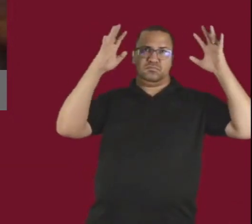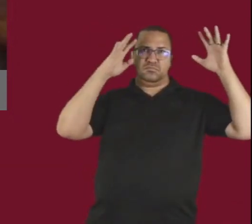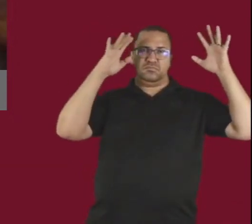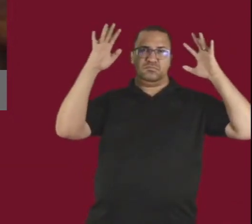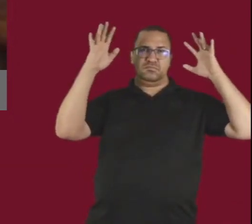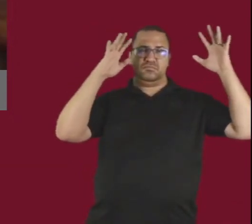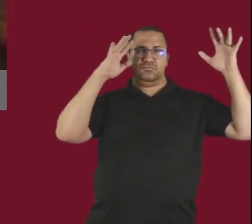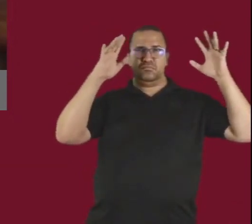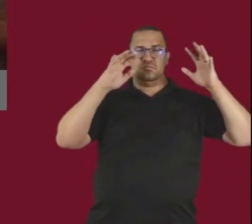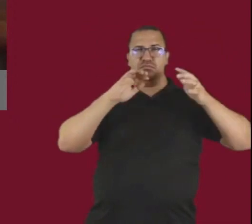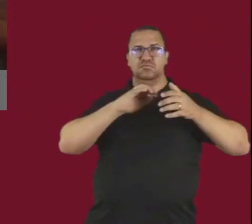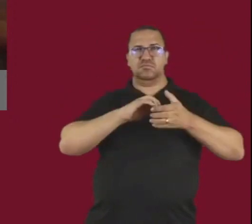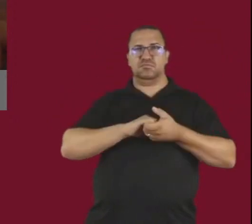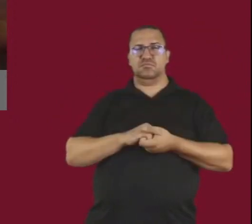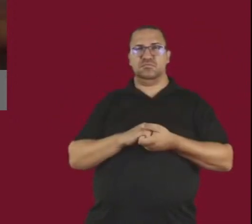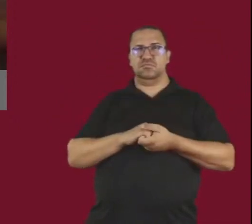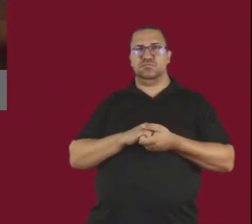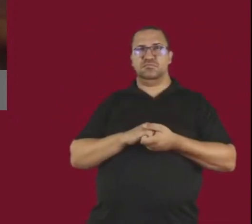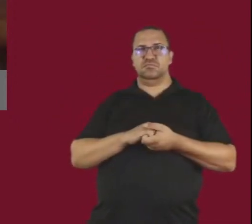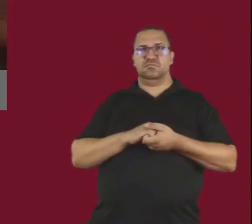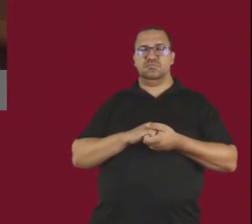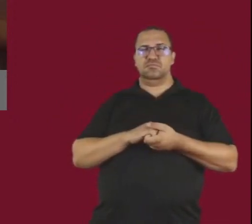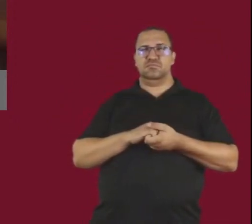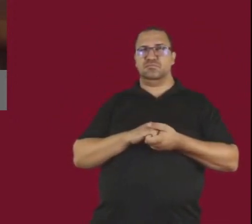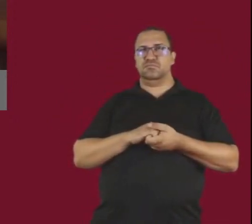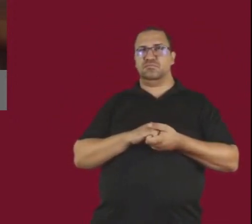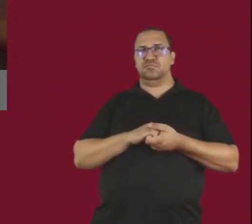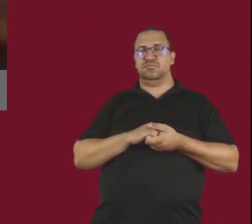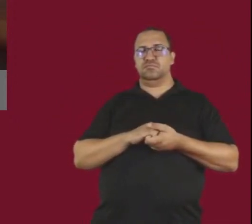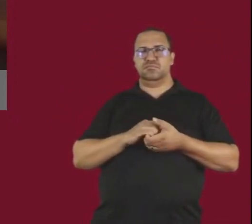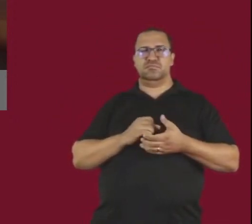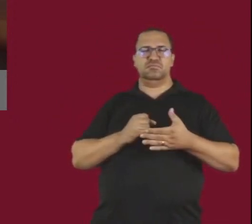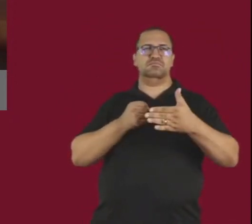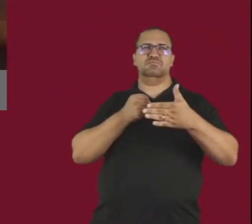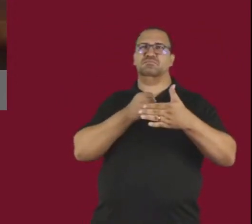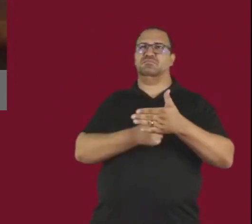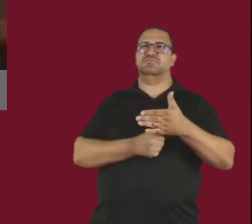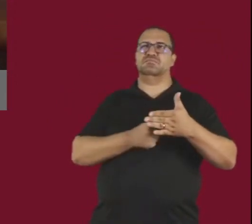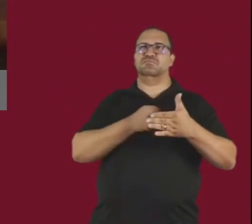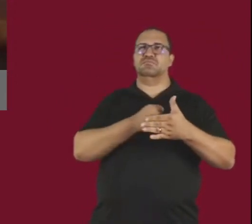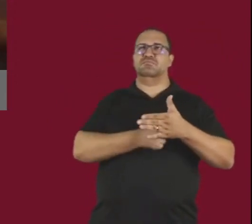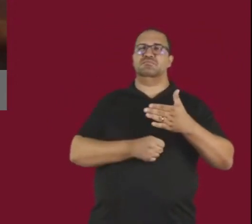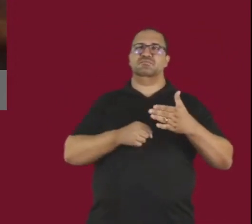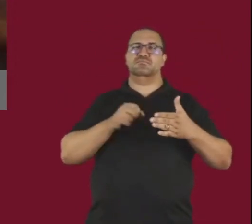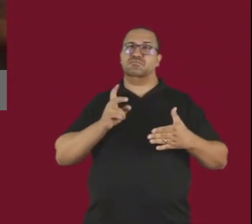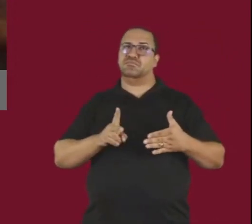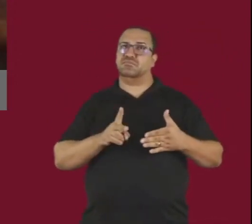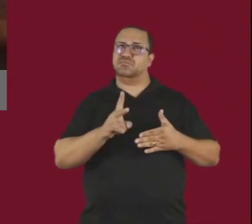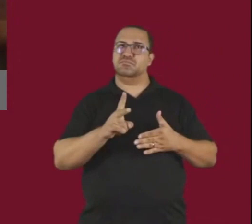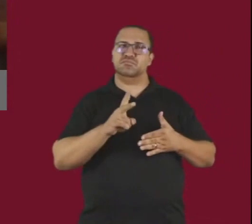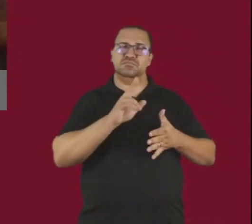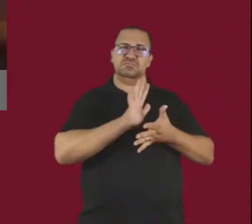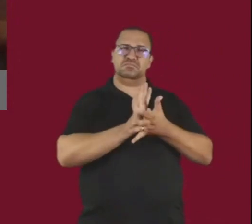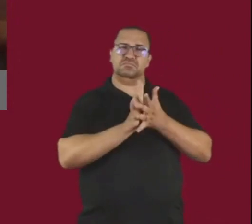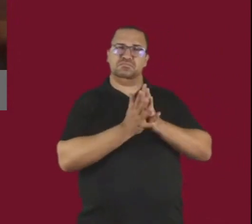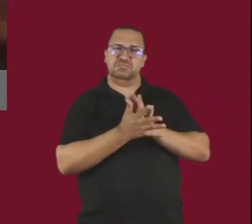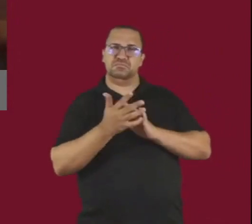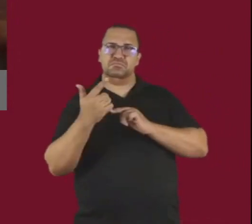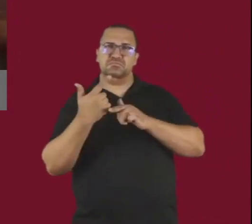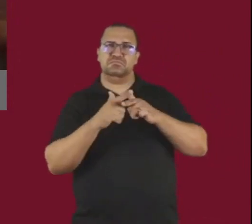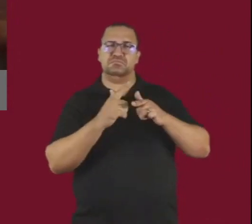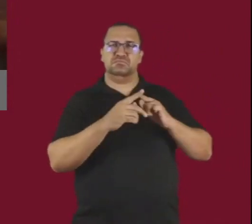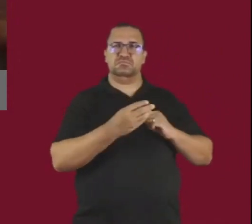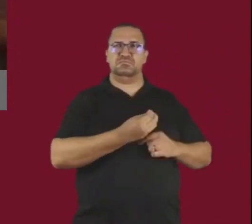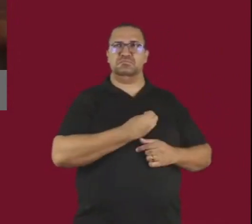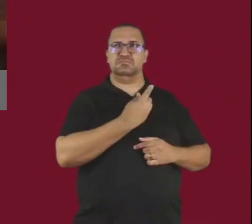para enfrentar isso e para barrar aqueles que seguem acabando com a nossa vida? Então